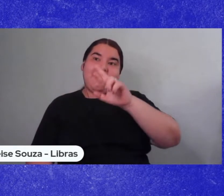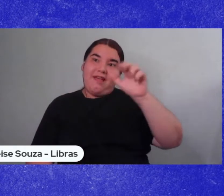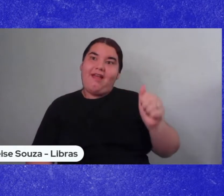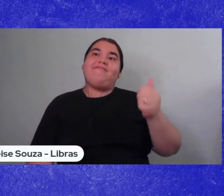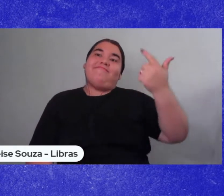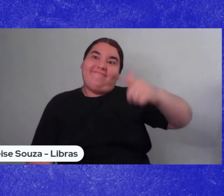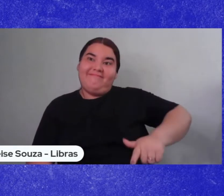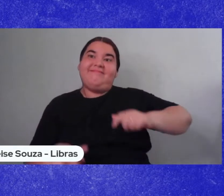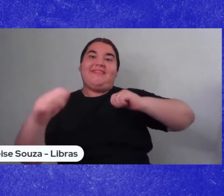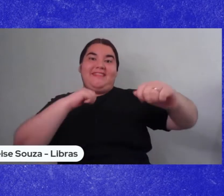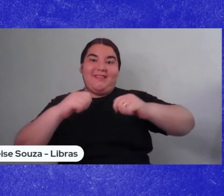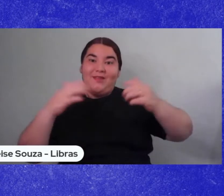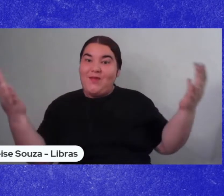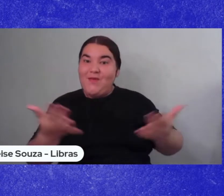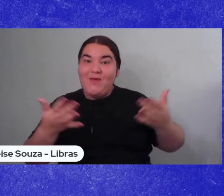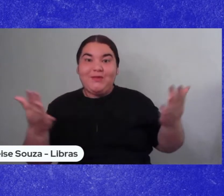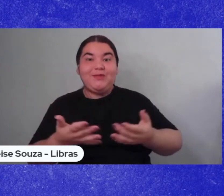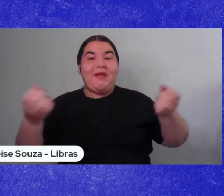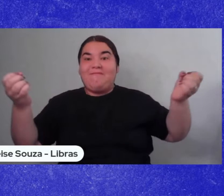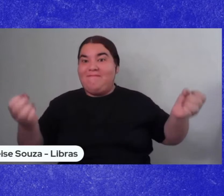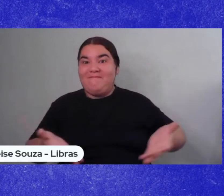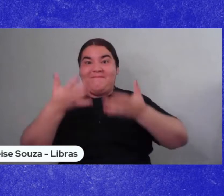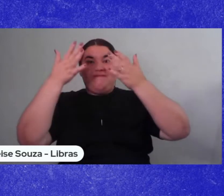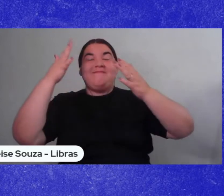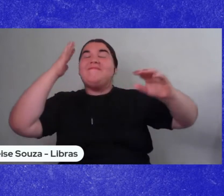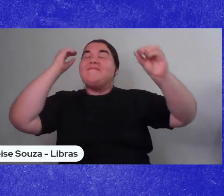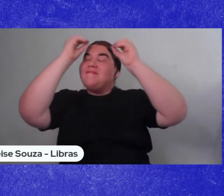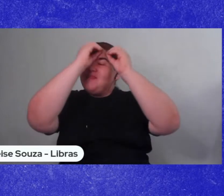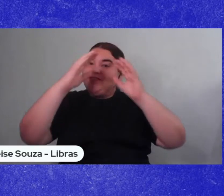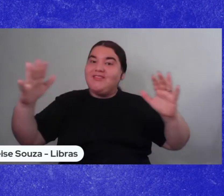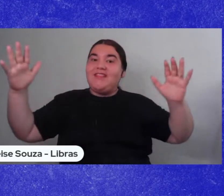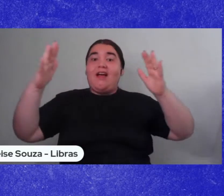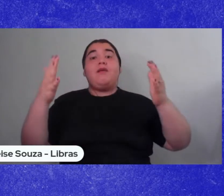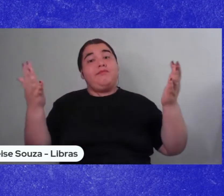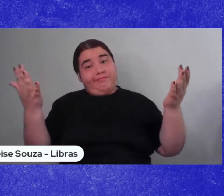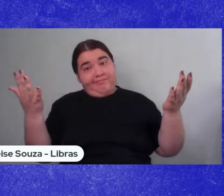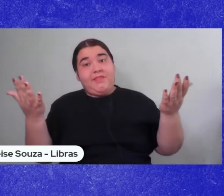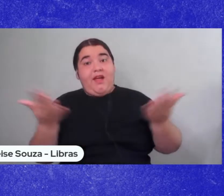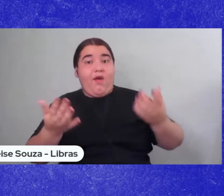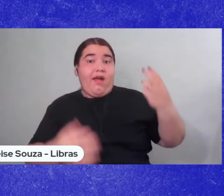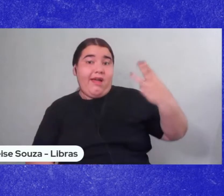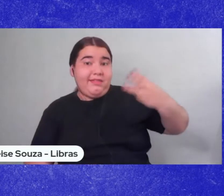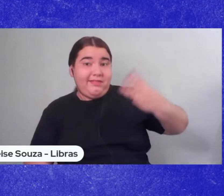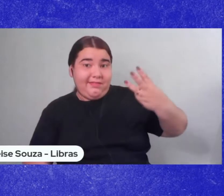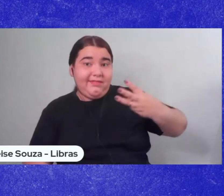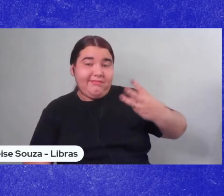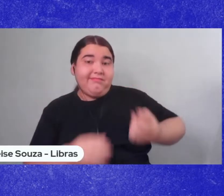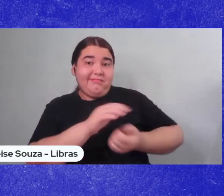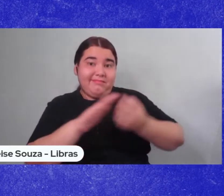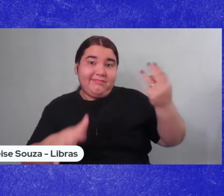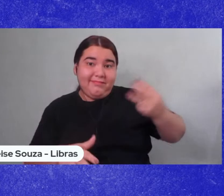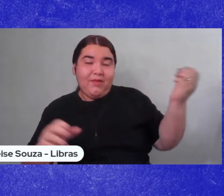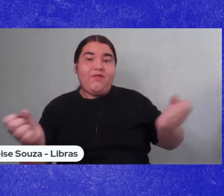hoje da mostra Fantástico Imaginário. Lembrando que o Curta na Serra, esse ano, essa terceira edição, vai acontecer em formato híbrido,